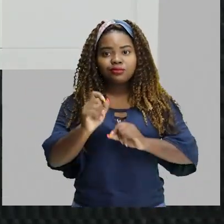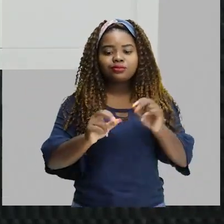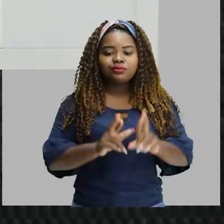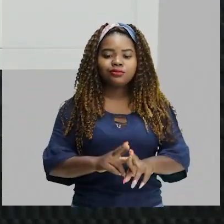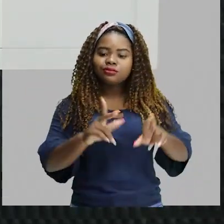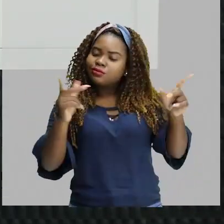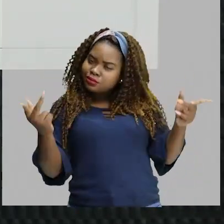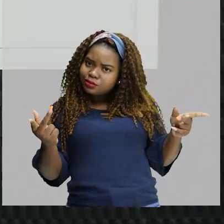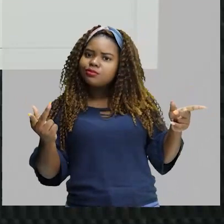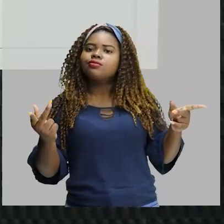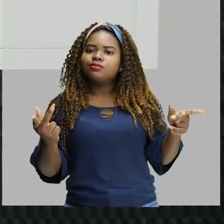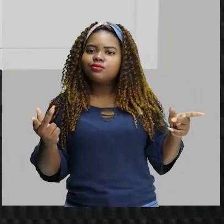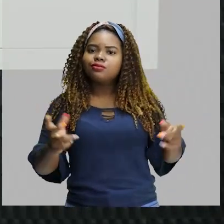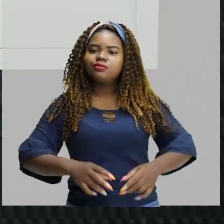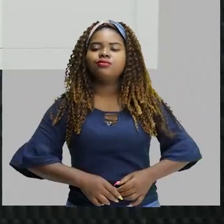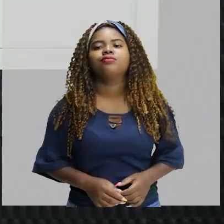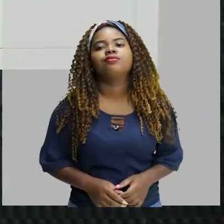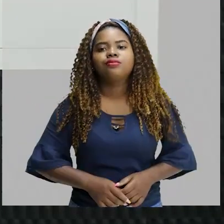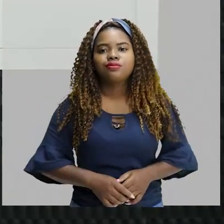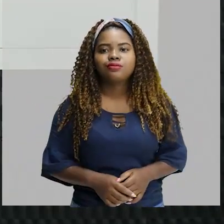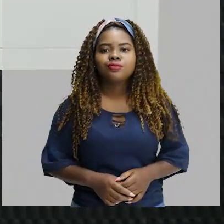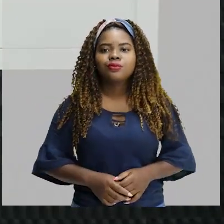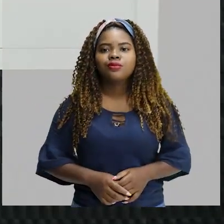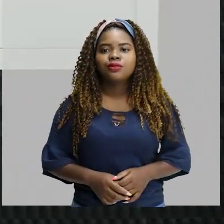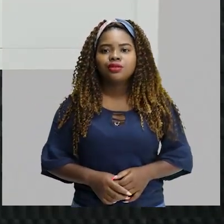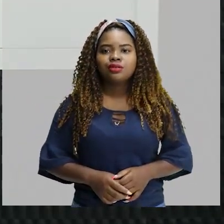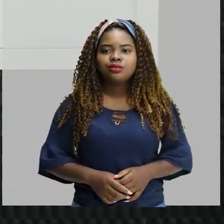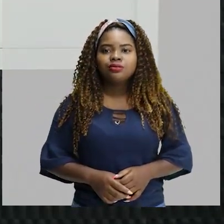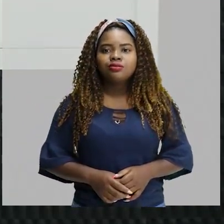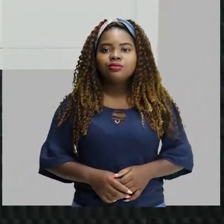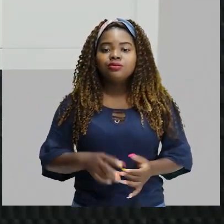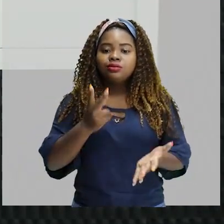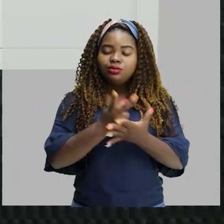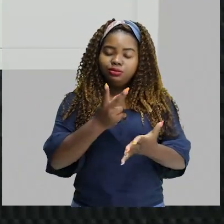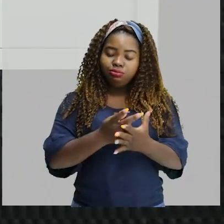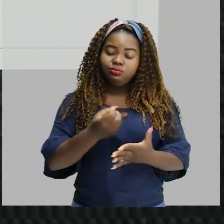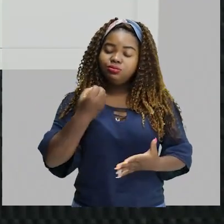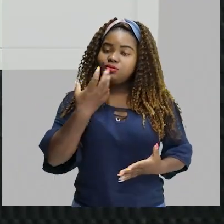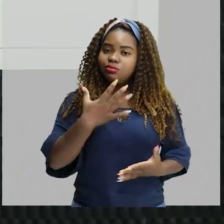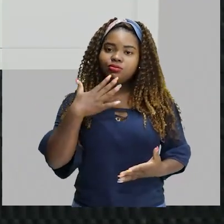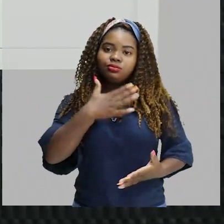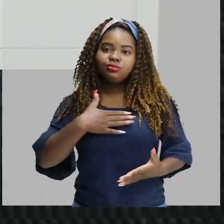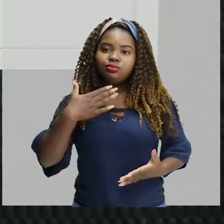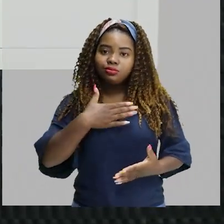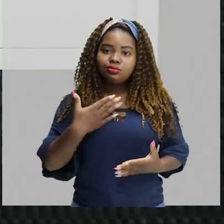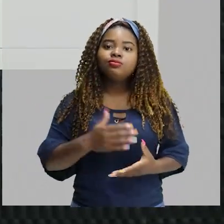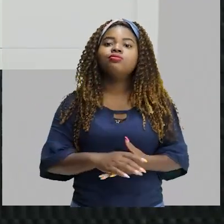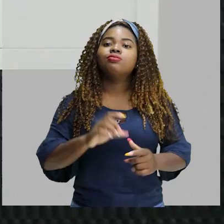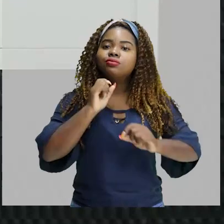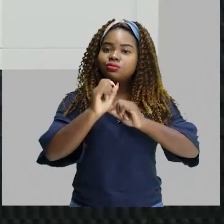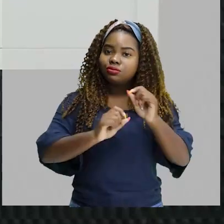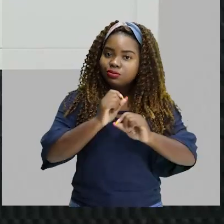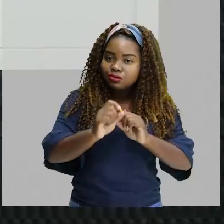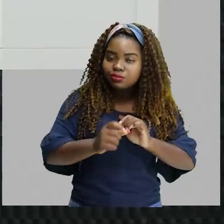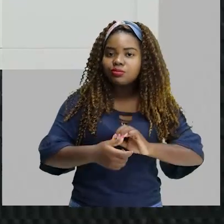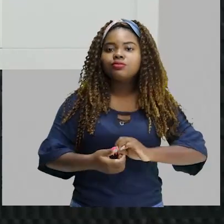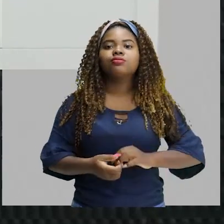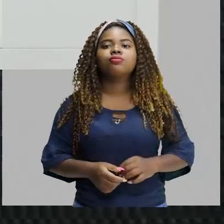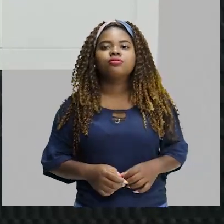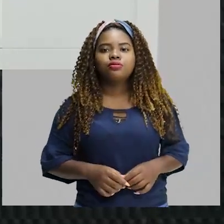elas não tratam do mesmo assunto, correto? Mas sempre é muito bom estar chamando a atenção de vocês para uma coisa